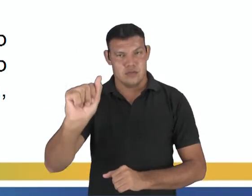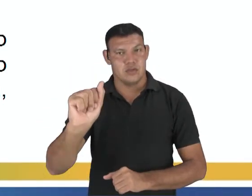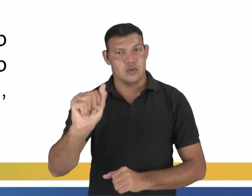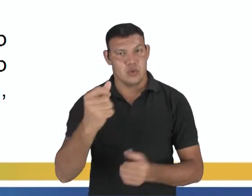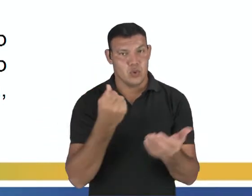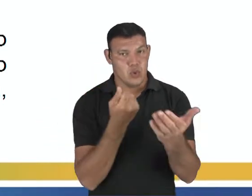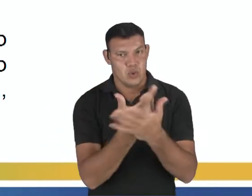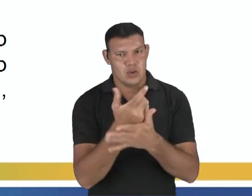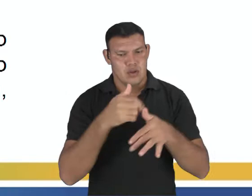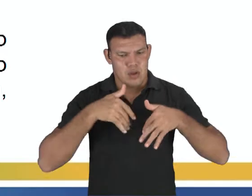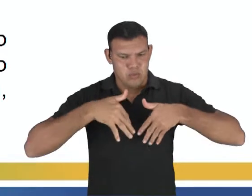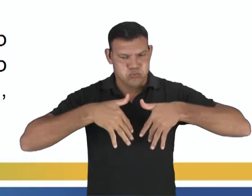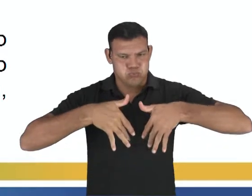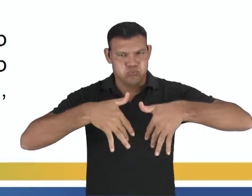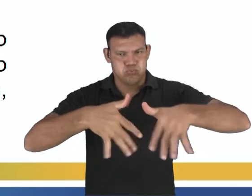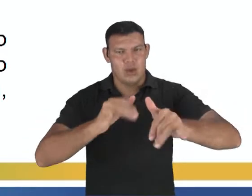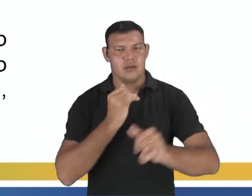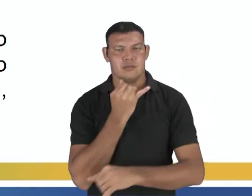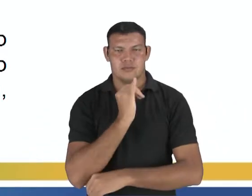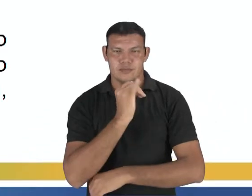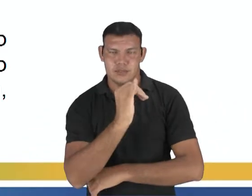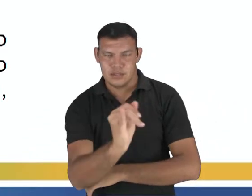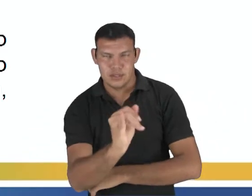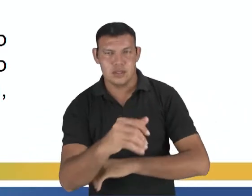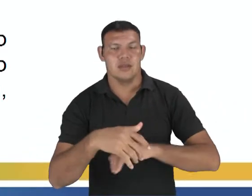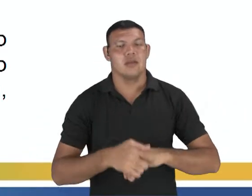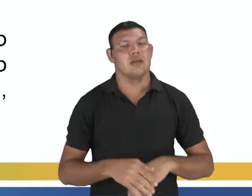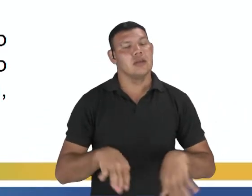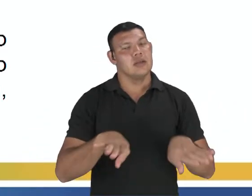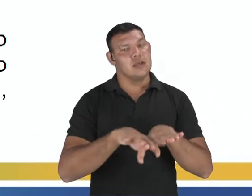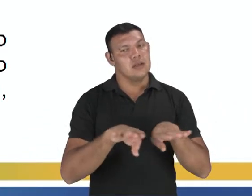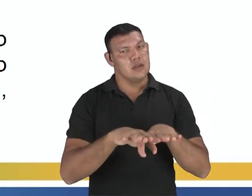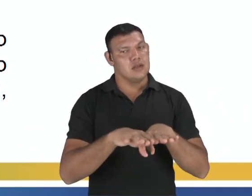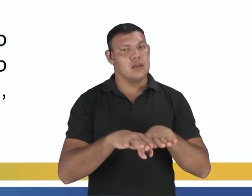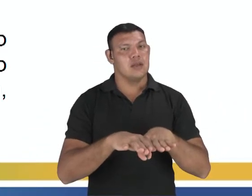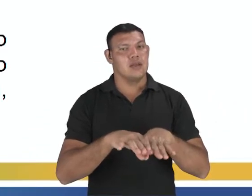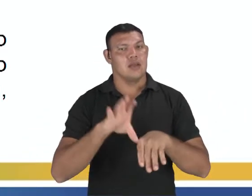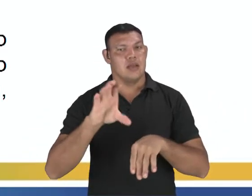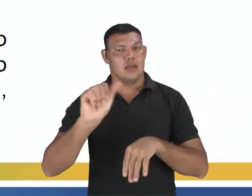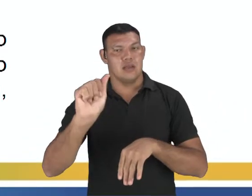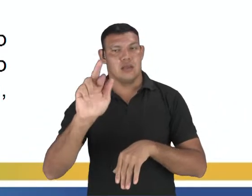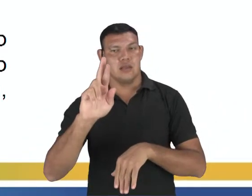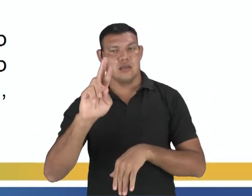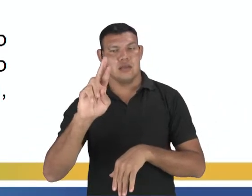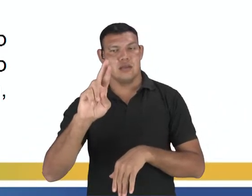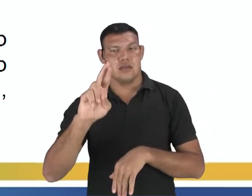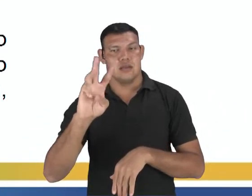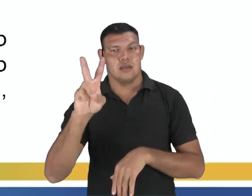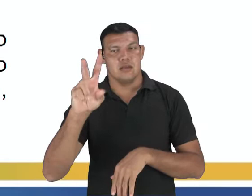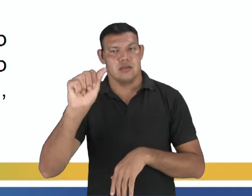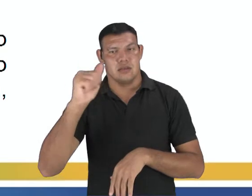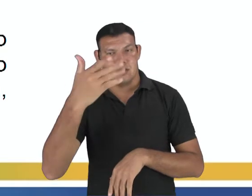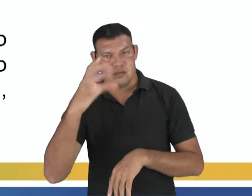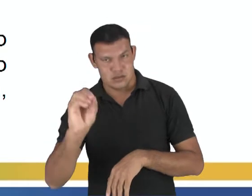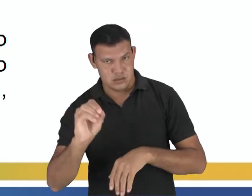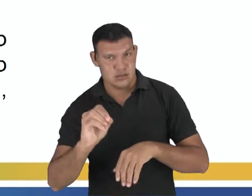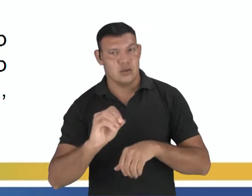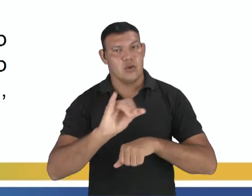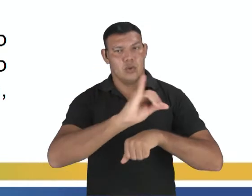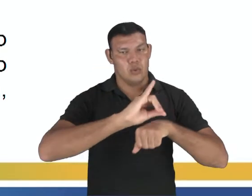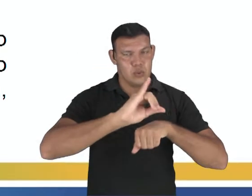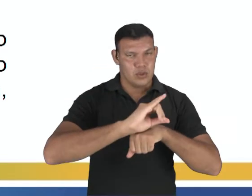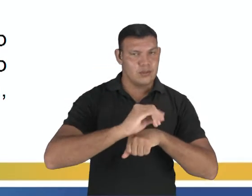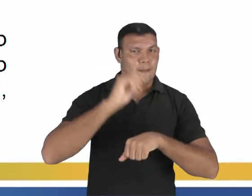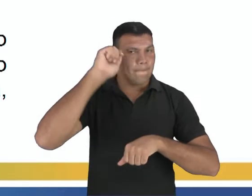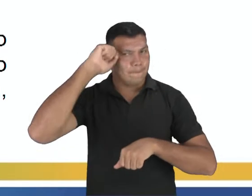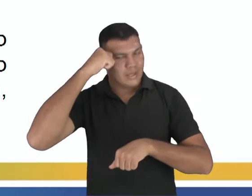máquinas e fontes de energia como o carvão mineral e o petróleo. Produção em larga escala, grande divisão e